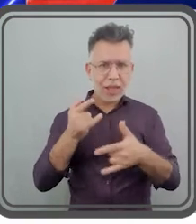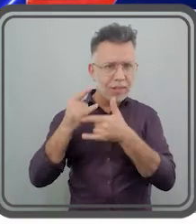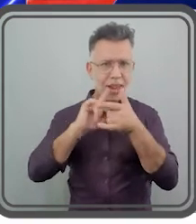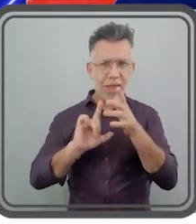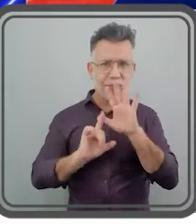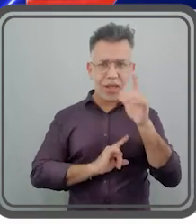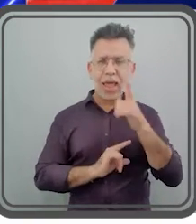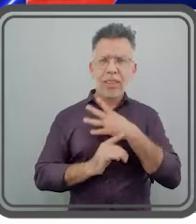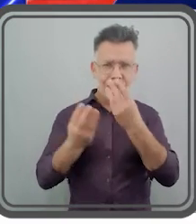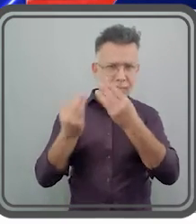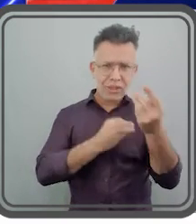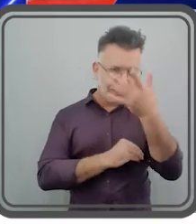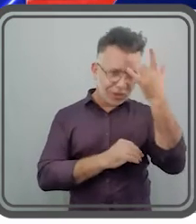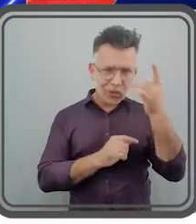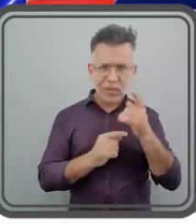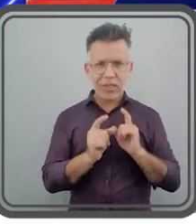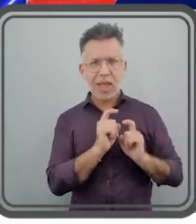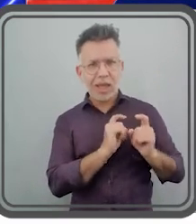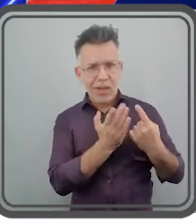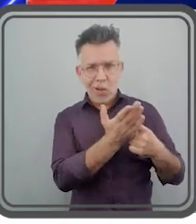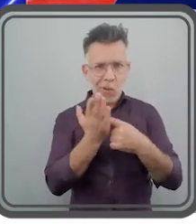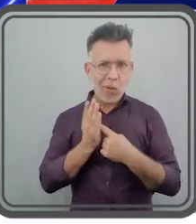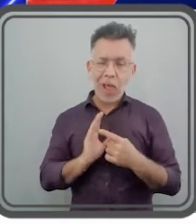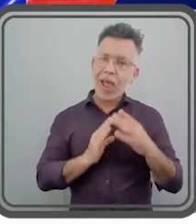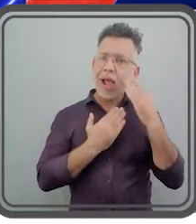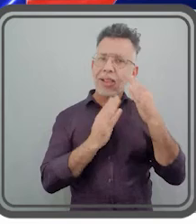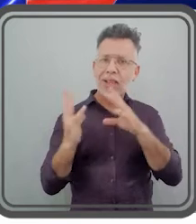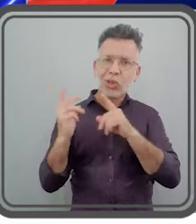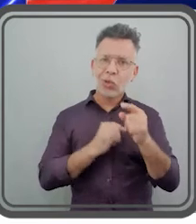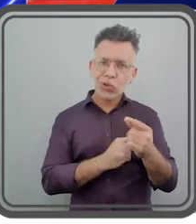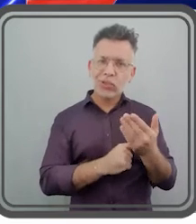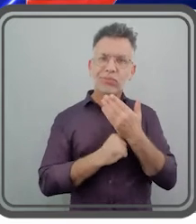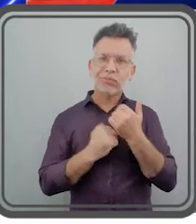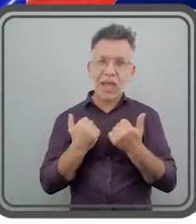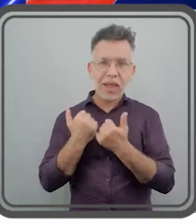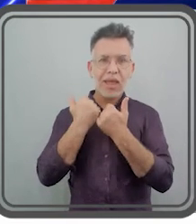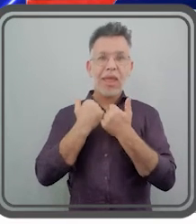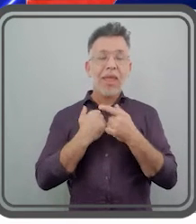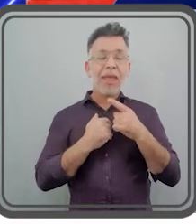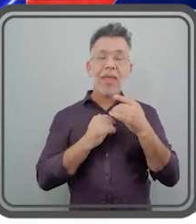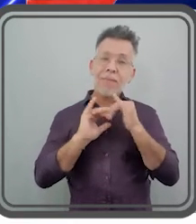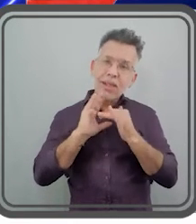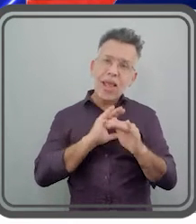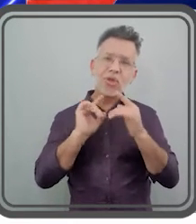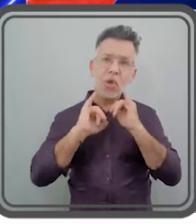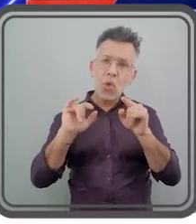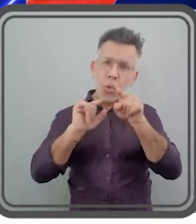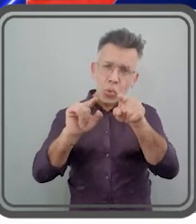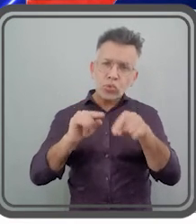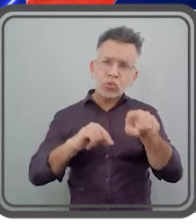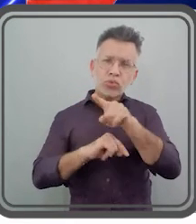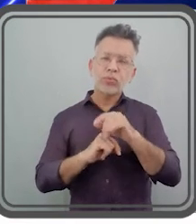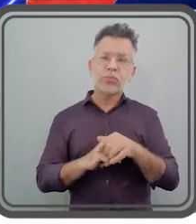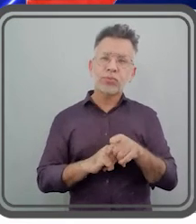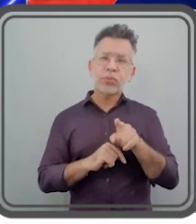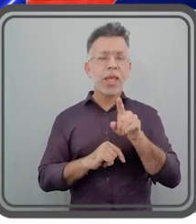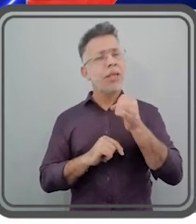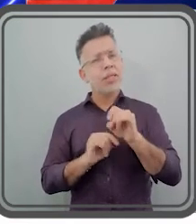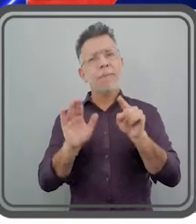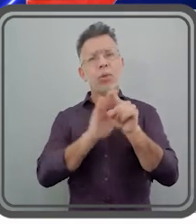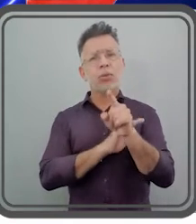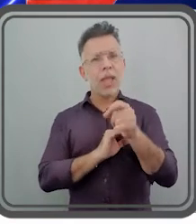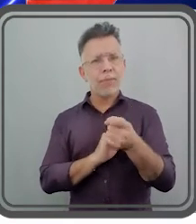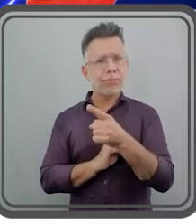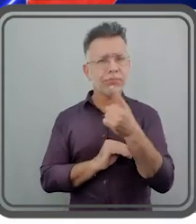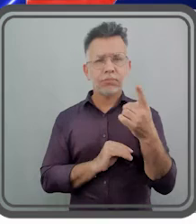instalar e vai acontecer Tem bastante gente envolvida então agradecer a todo mundo e eu a mensagem queria dar o seguinte acho que todo mundo se perguntar